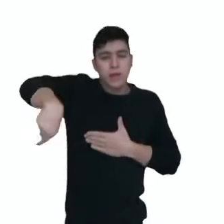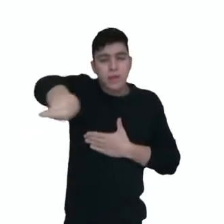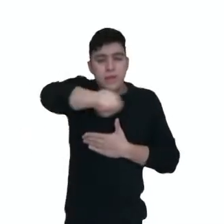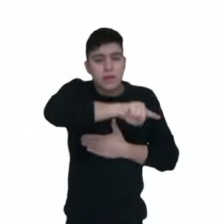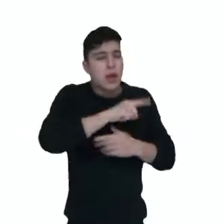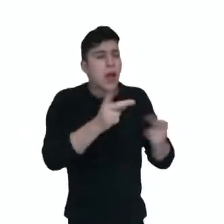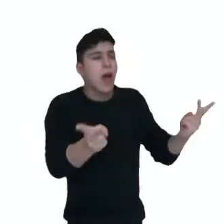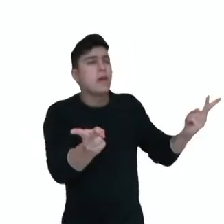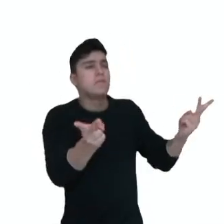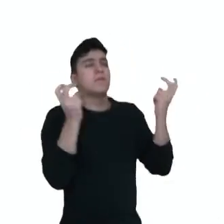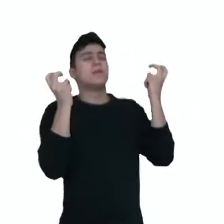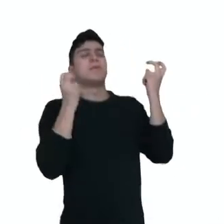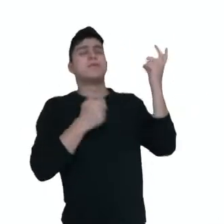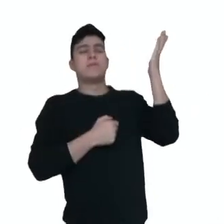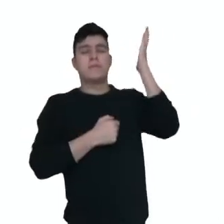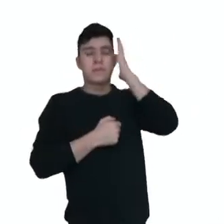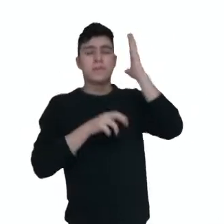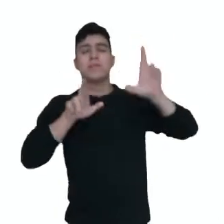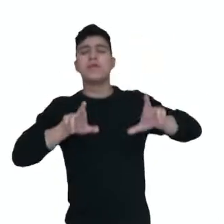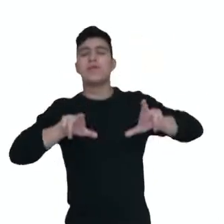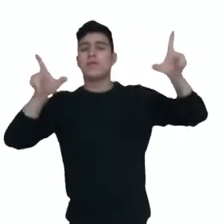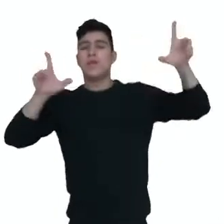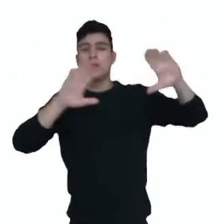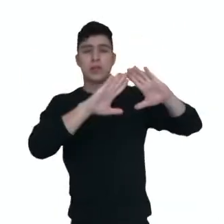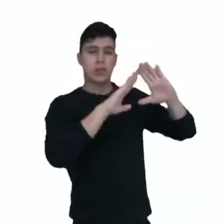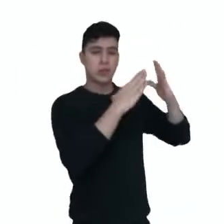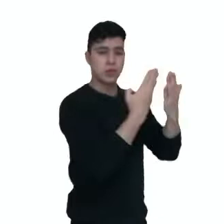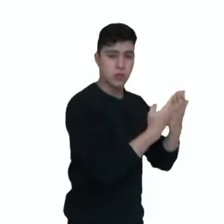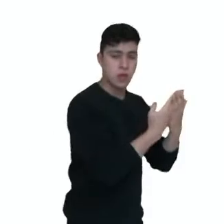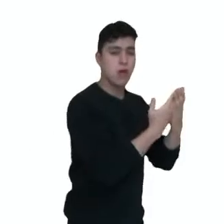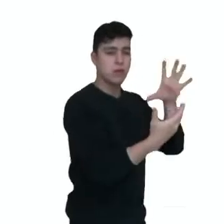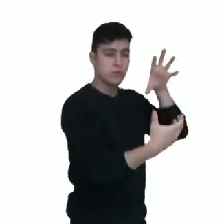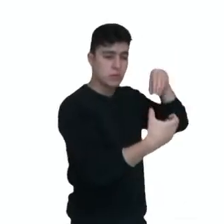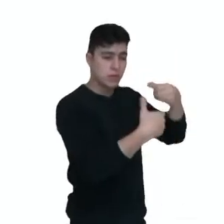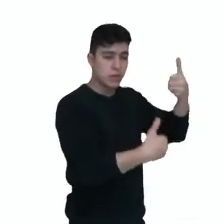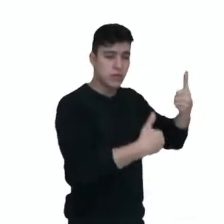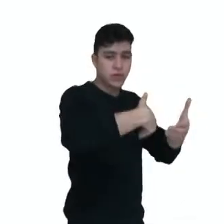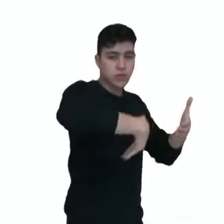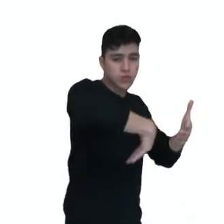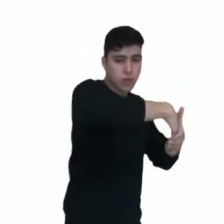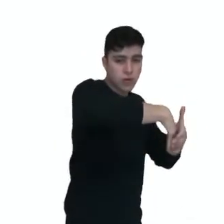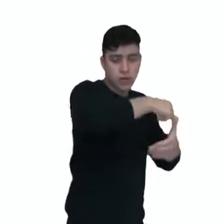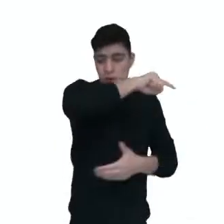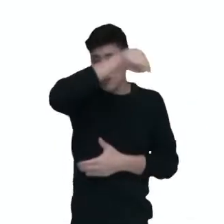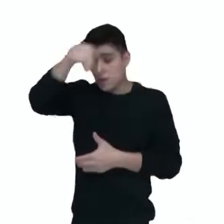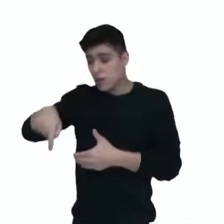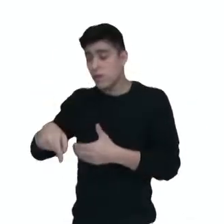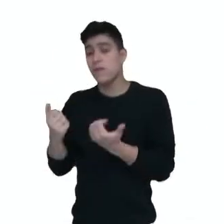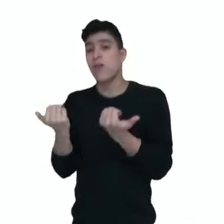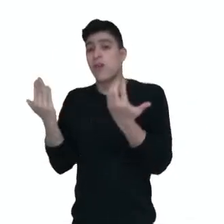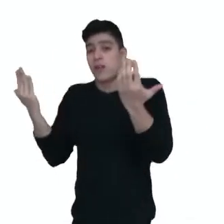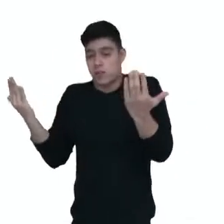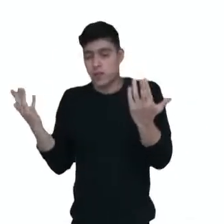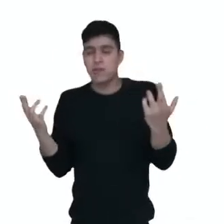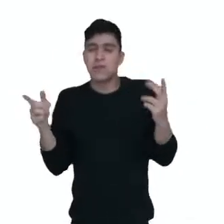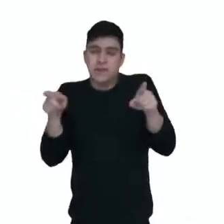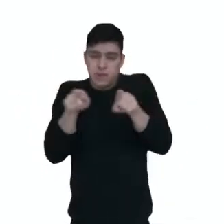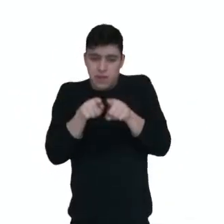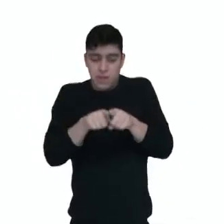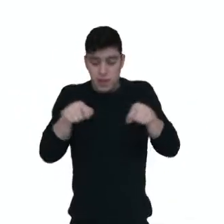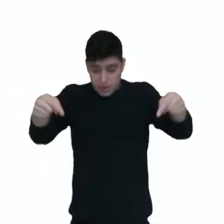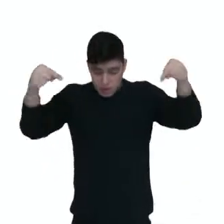diferença entre esporte dentro da escola, né, e fora dela, assim como a relação entre esporte